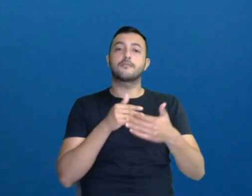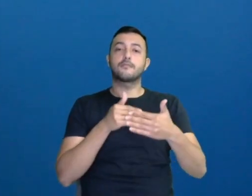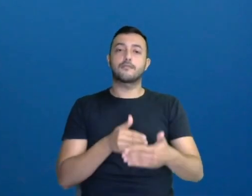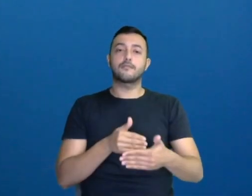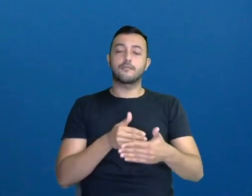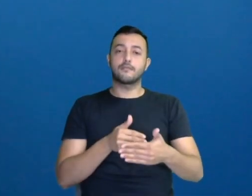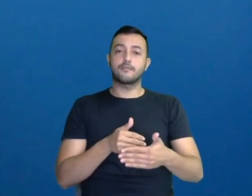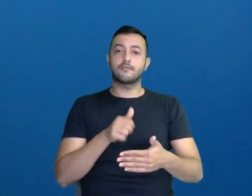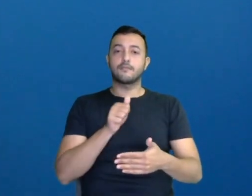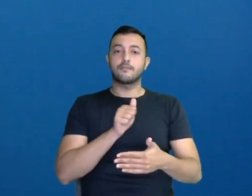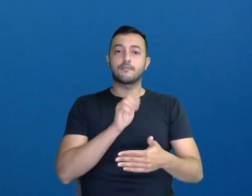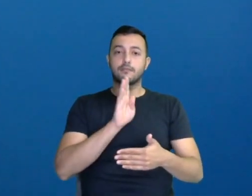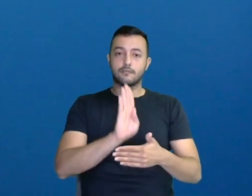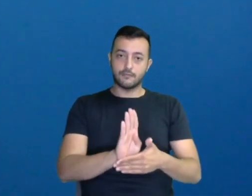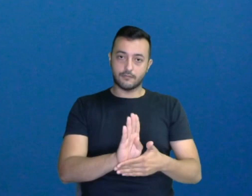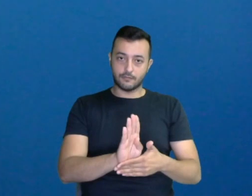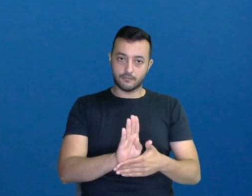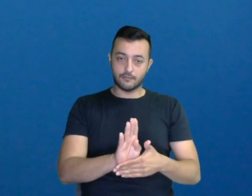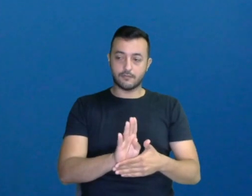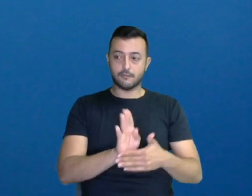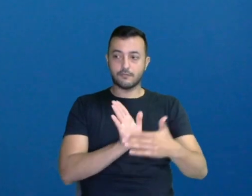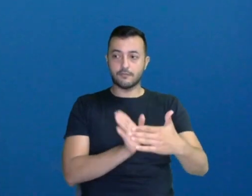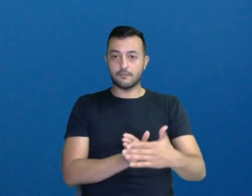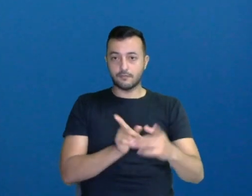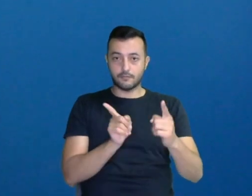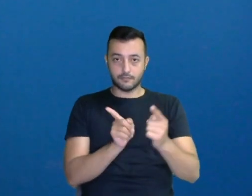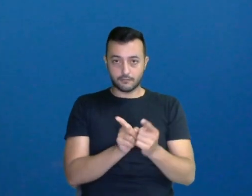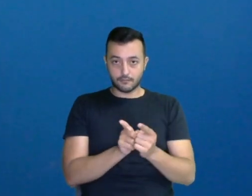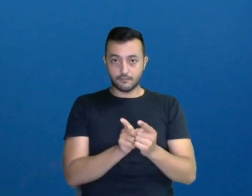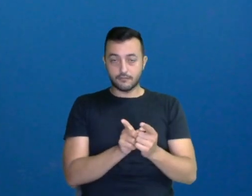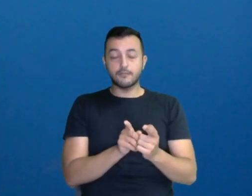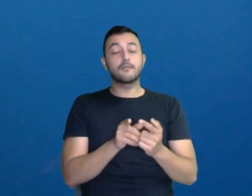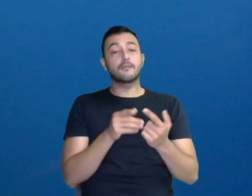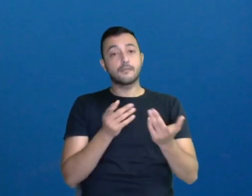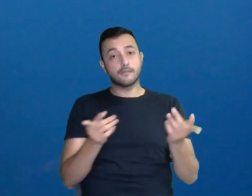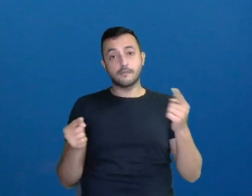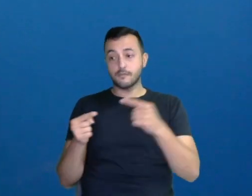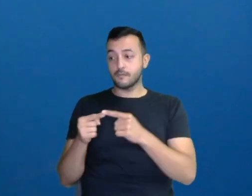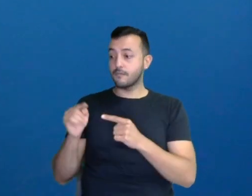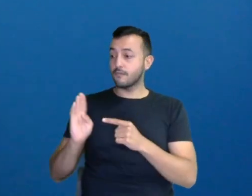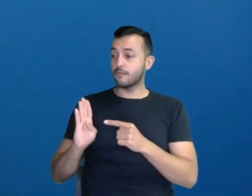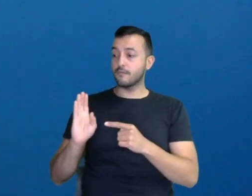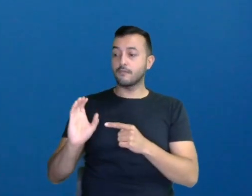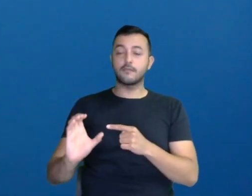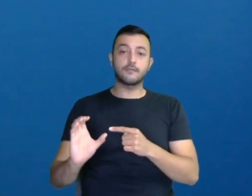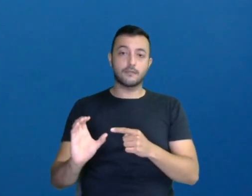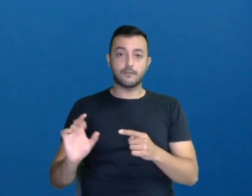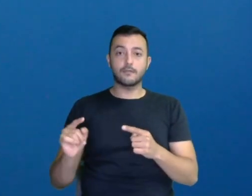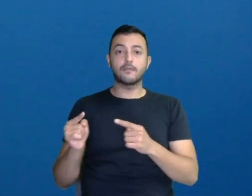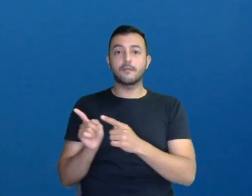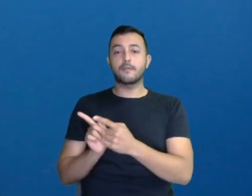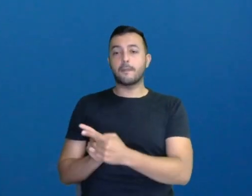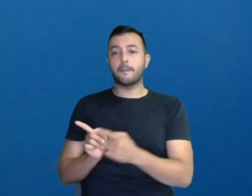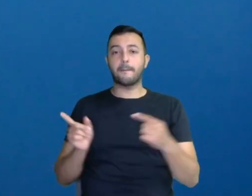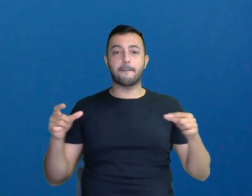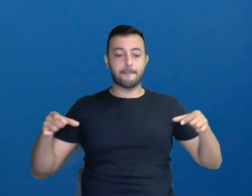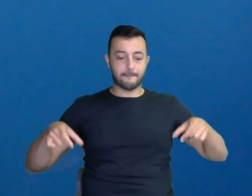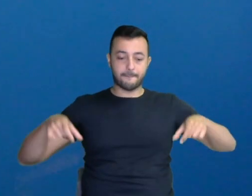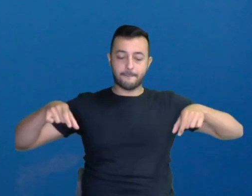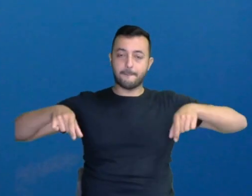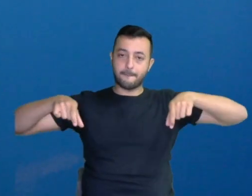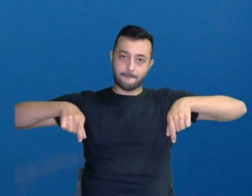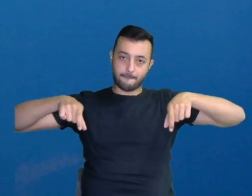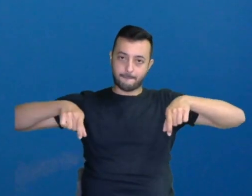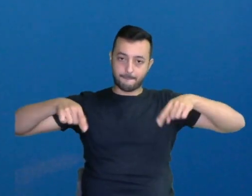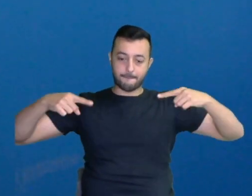proporção. AB é este segmento menor, tá vendo? Está para BC, então pegou o segmento de cá. Este